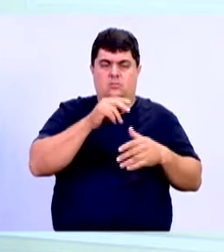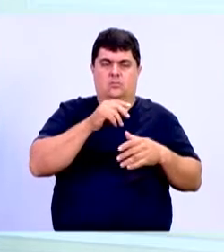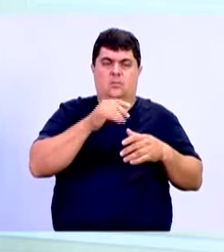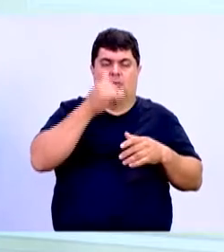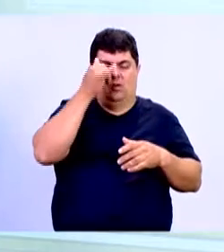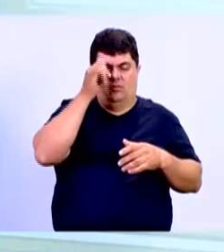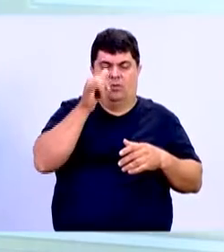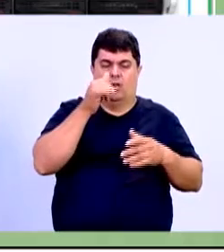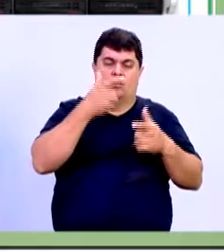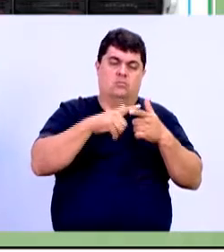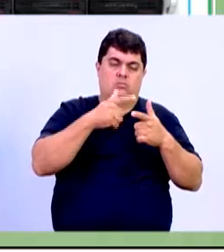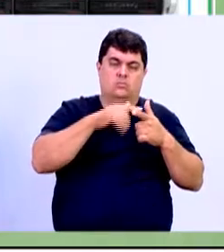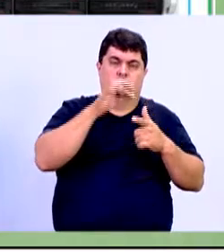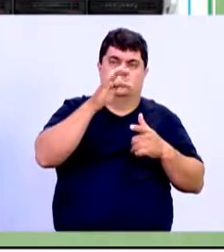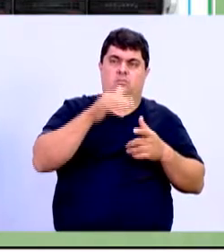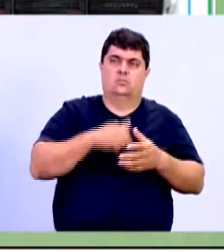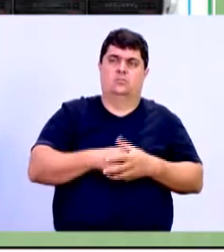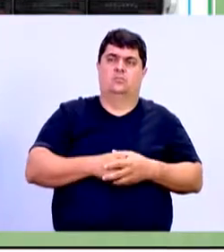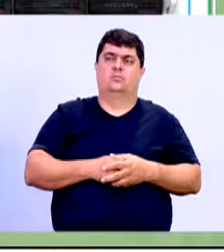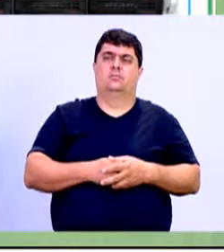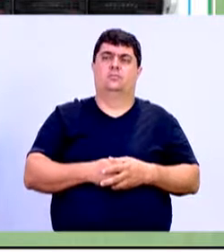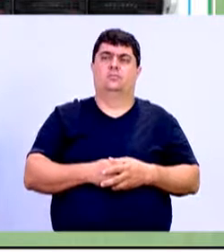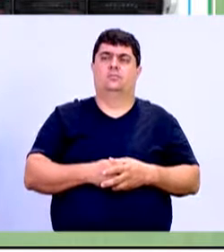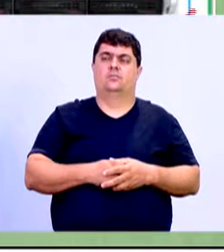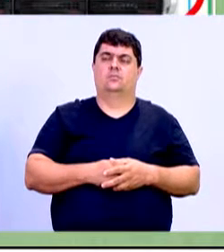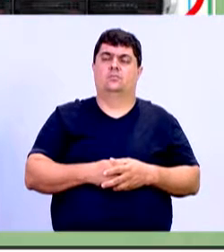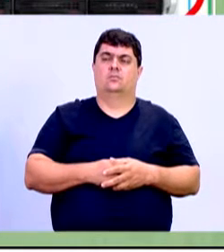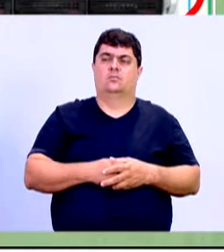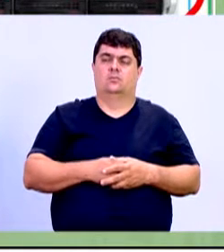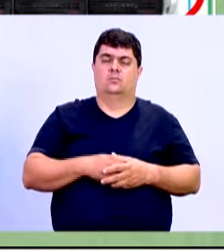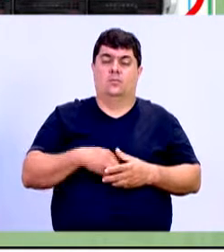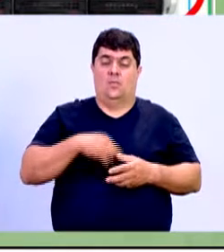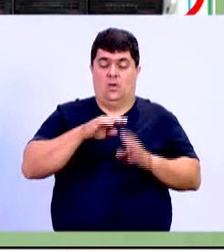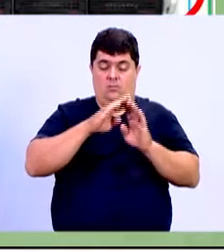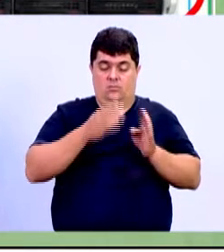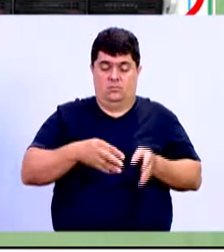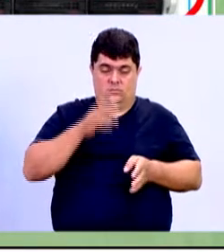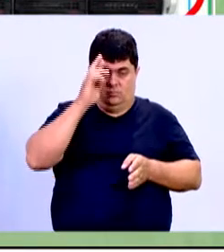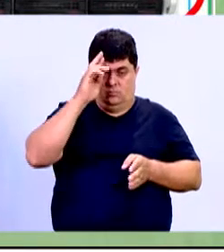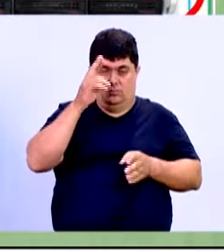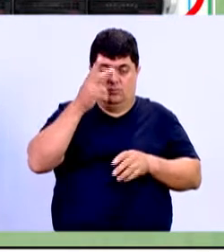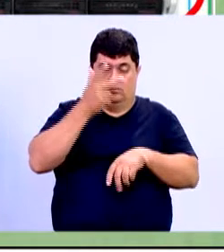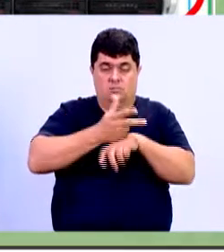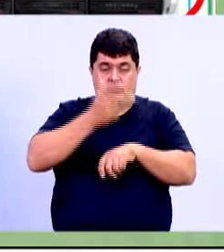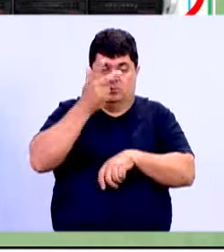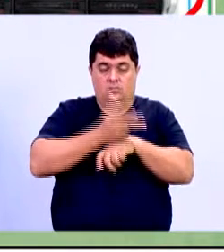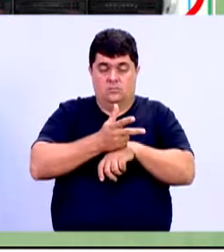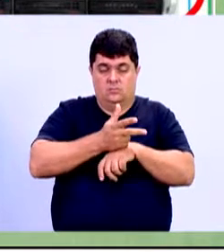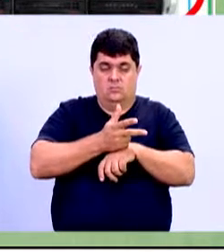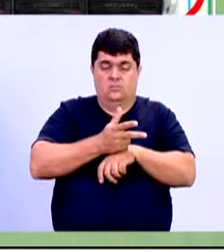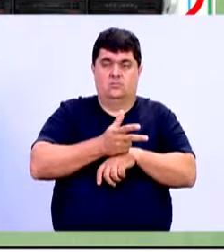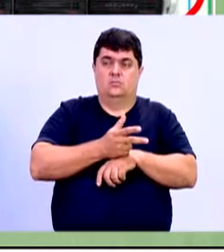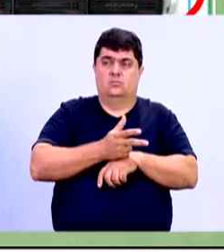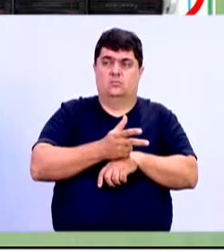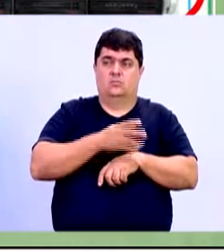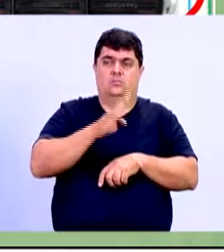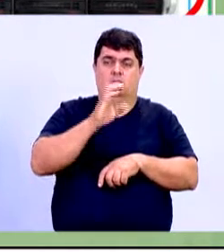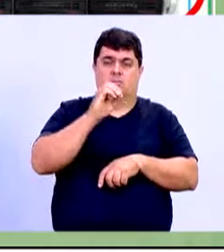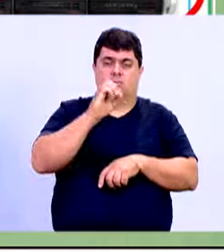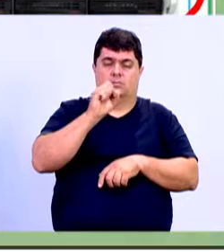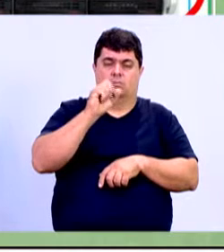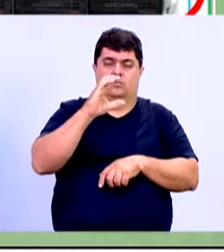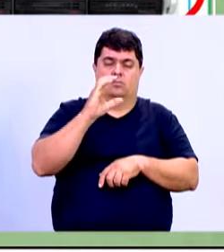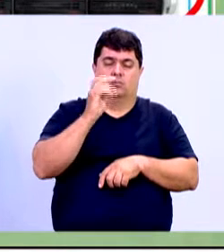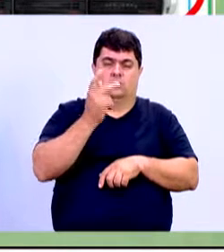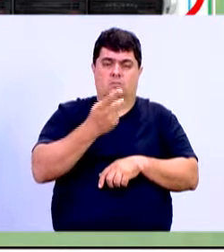evitar qualquer problema. E esse aqui é um servidor de imagem, tá? O servidor da Bosch, e aí ele controla